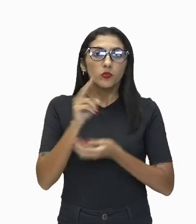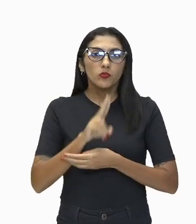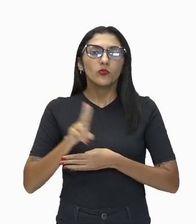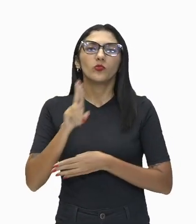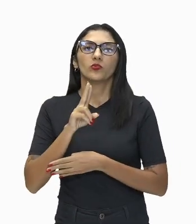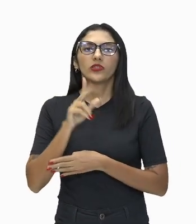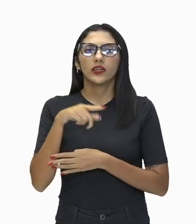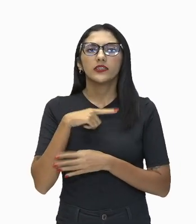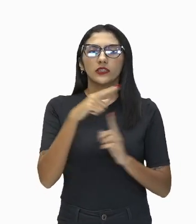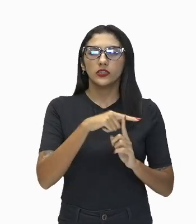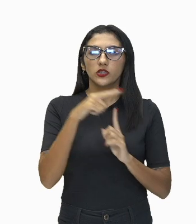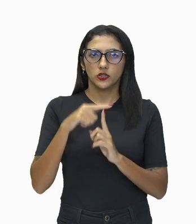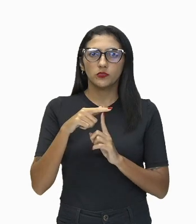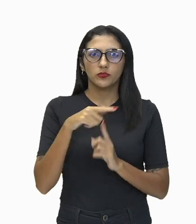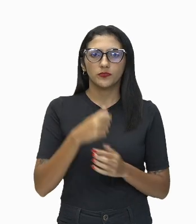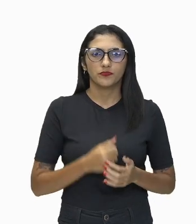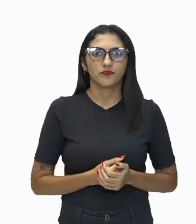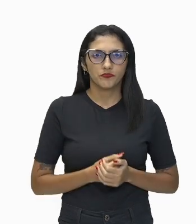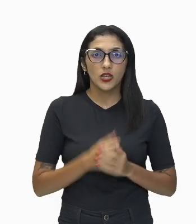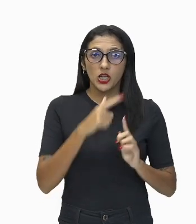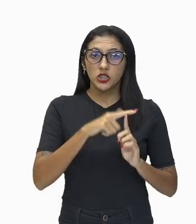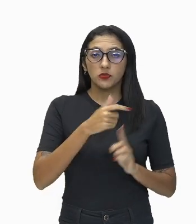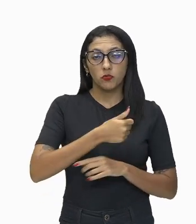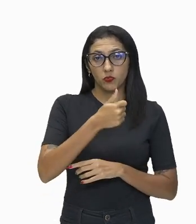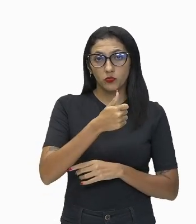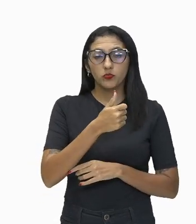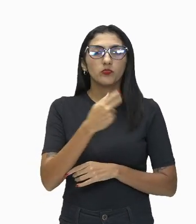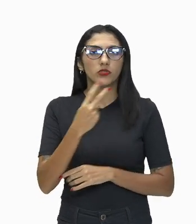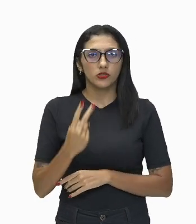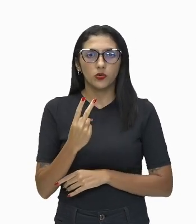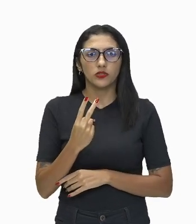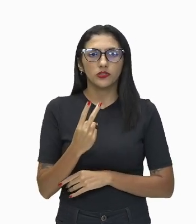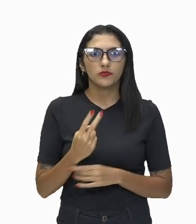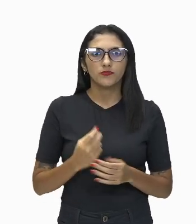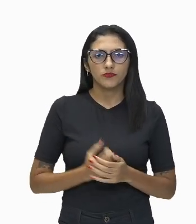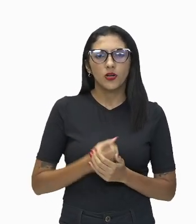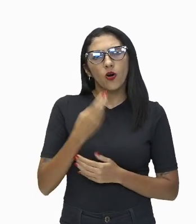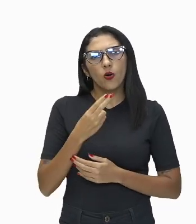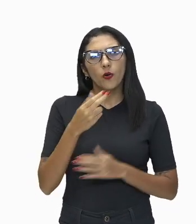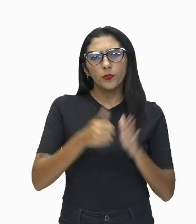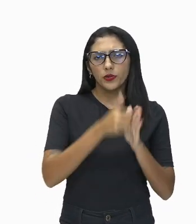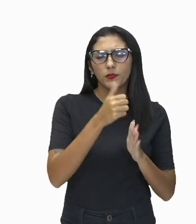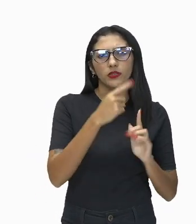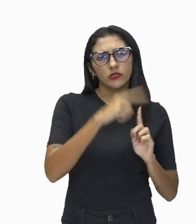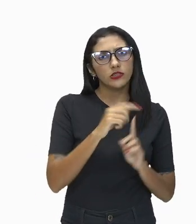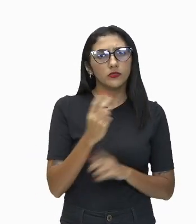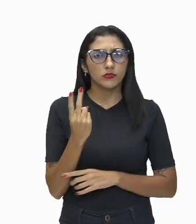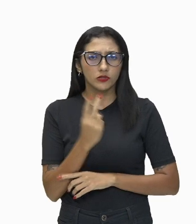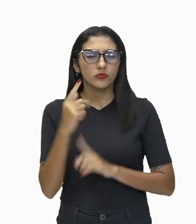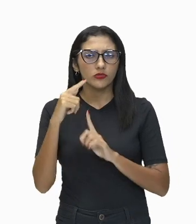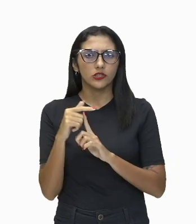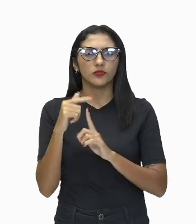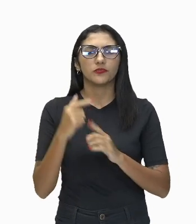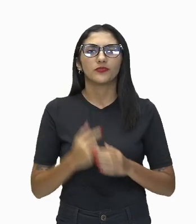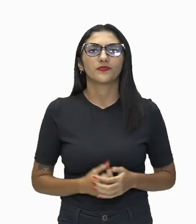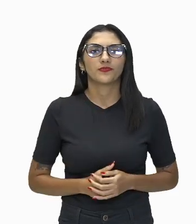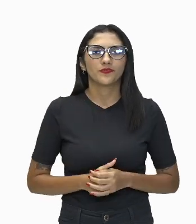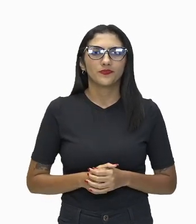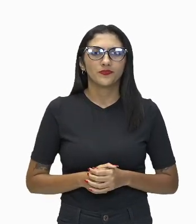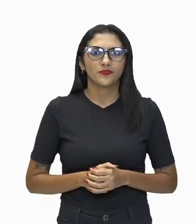de determinantes de ordens 1 e 2, tá? Ou de primeira e segunda ordens, tá? Então, nós